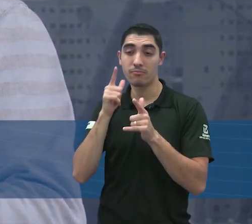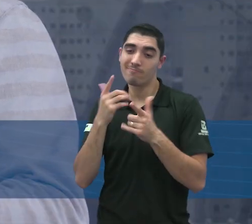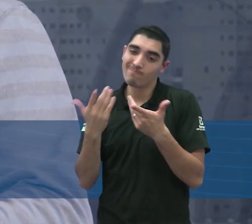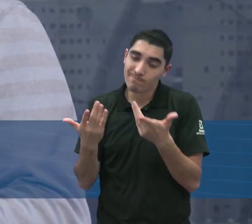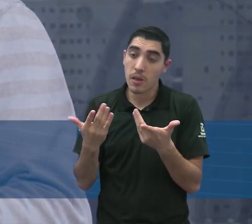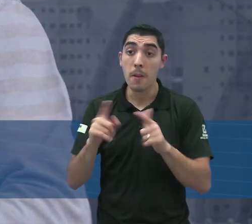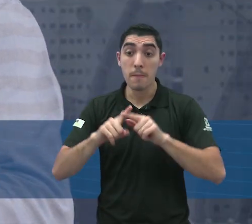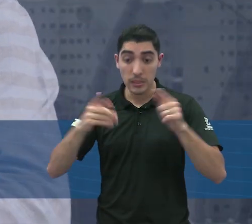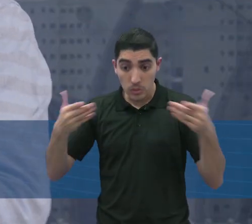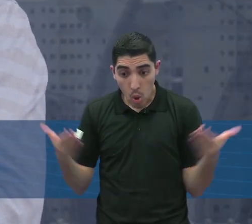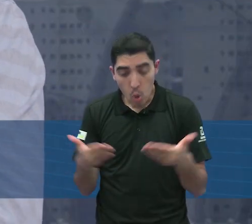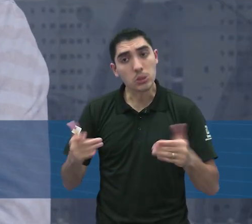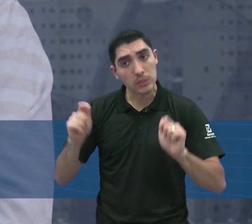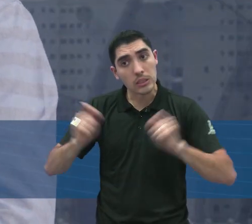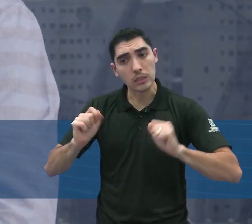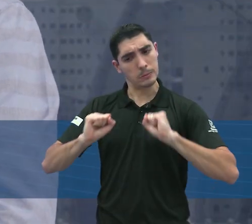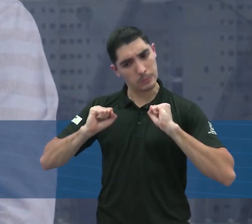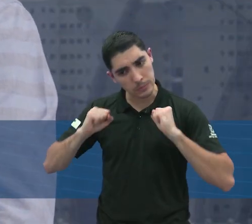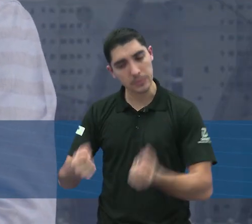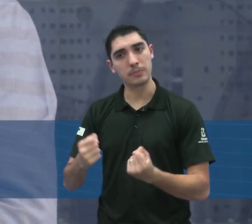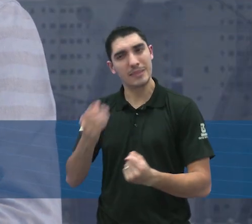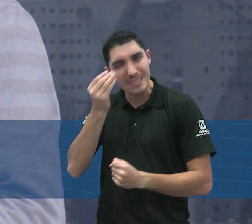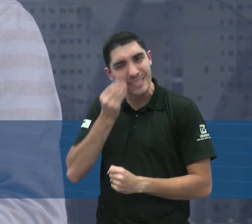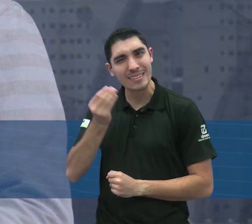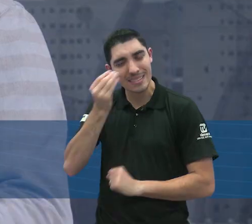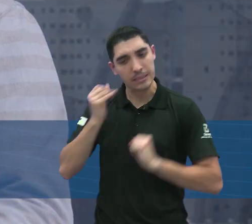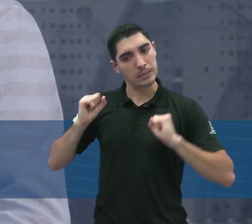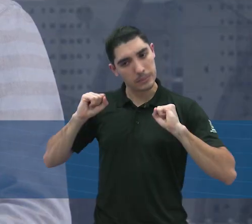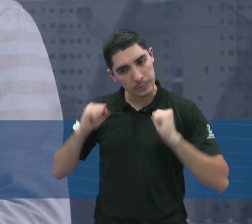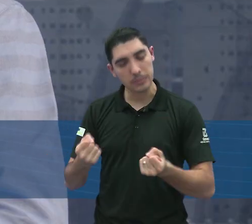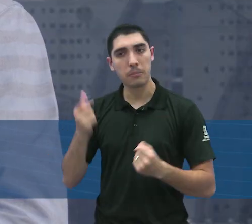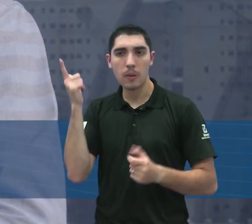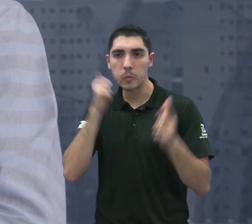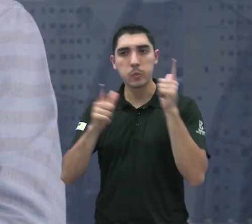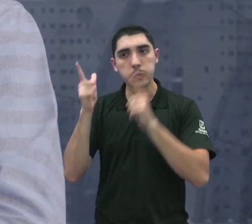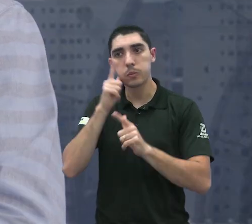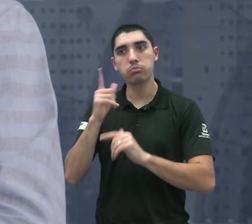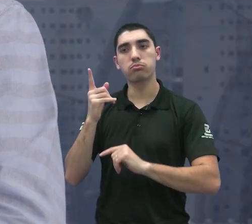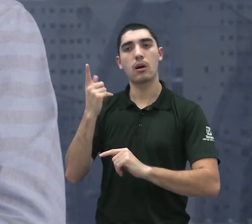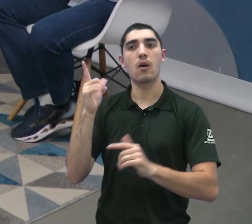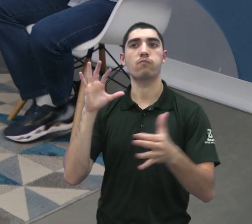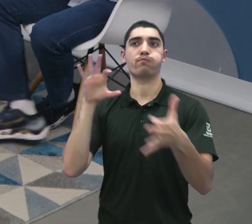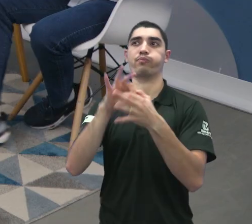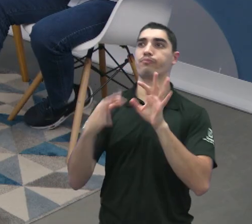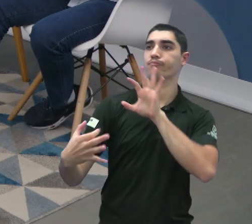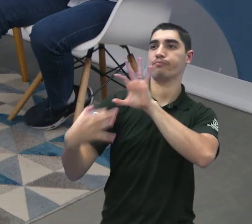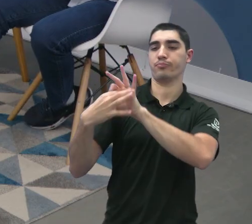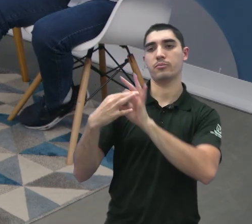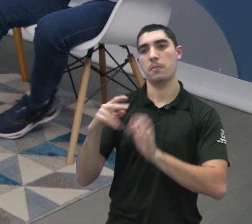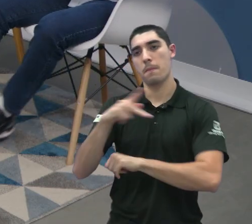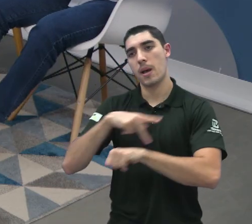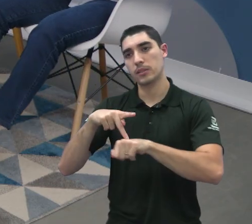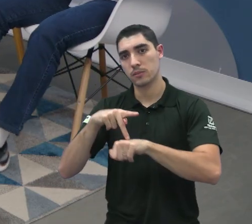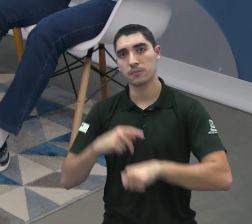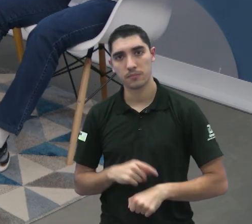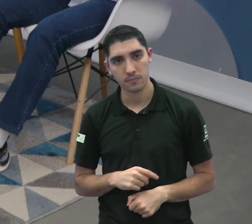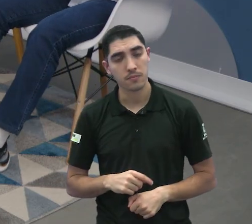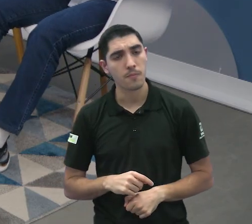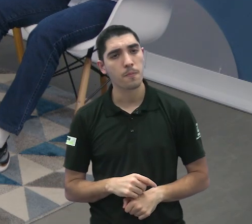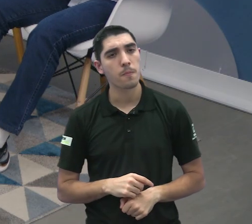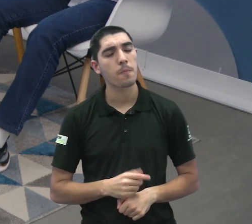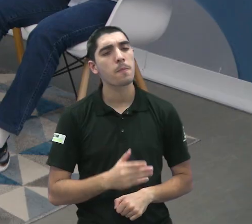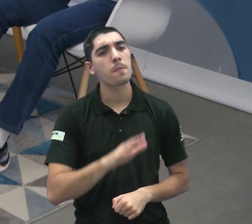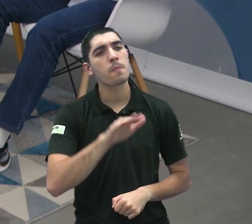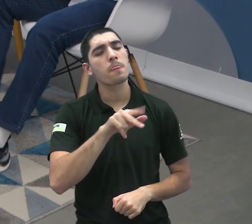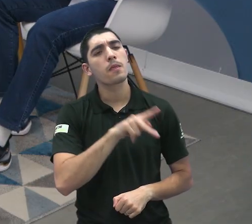nós nos empenharmos mais fortemente em construir pontes e laços mais duradouros. Sim. E dentro disso que o Fernando falou, professora,